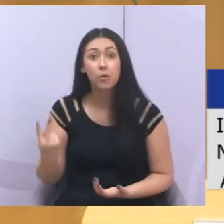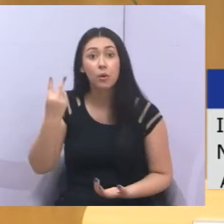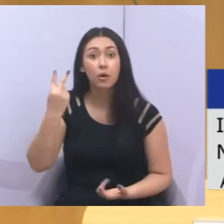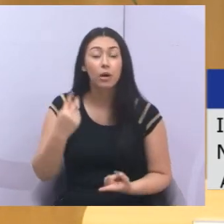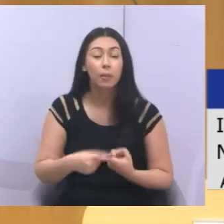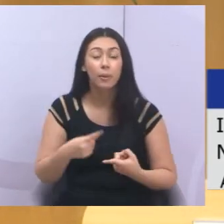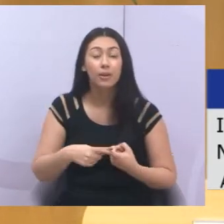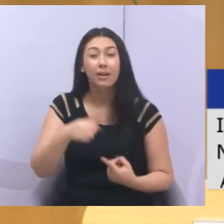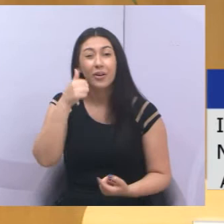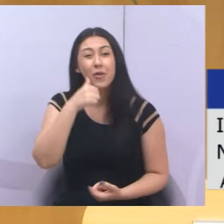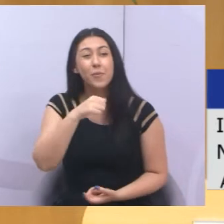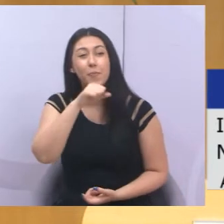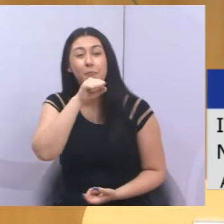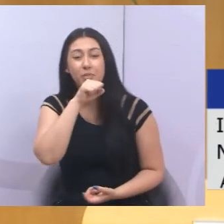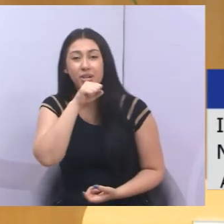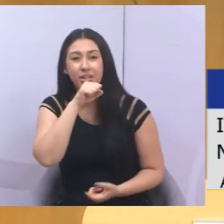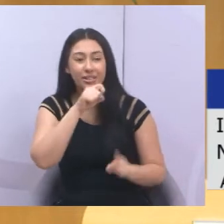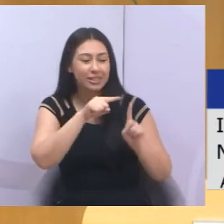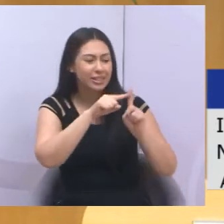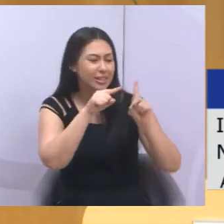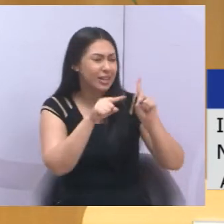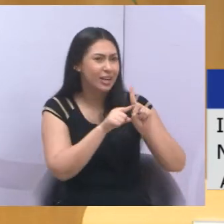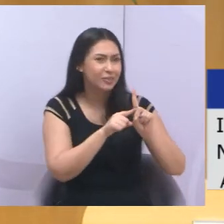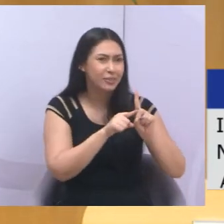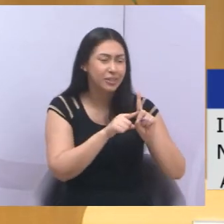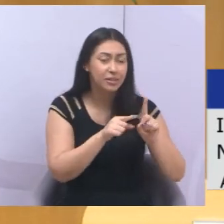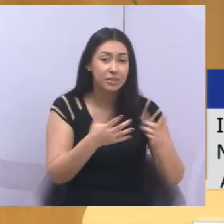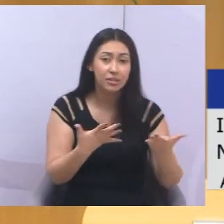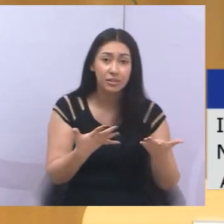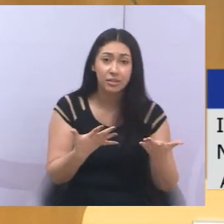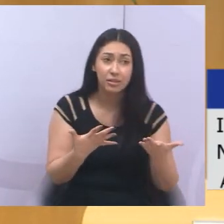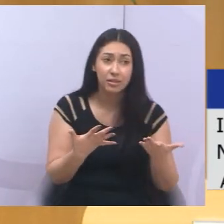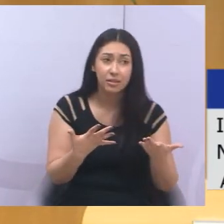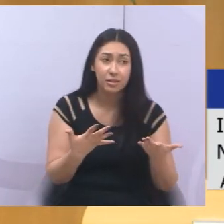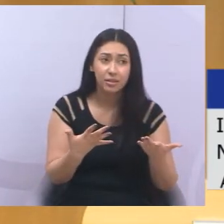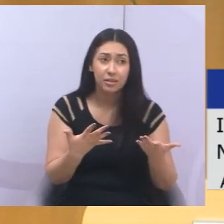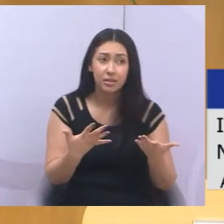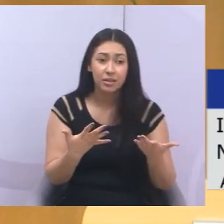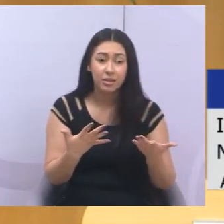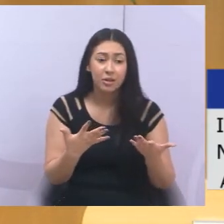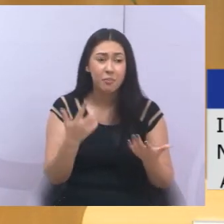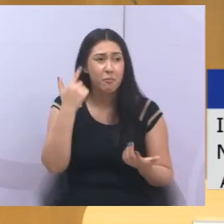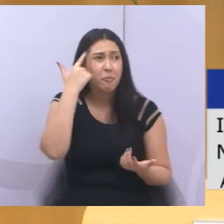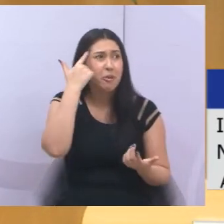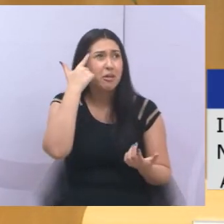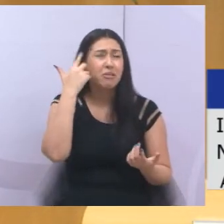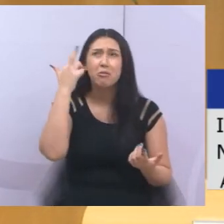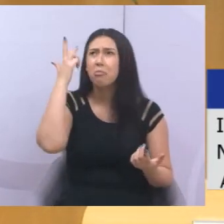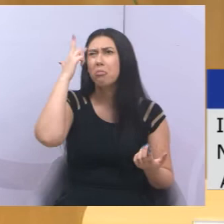essas mães que tiveram seus filhos cedo, elas vão ser, para elas vão ser comum.